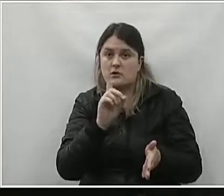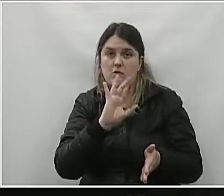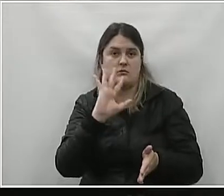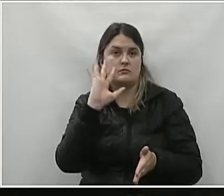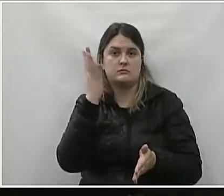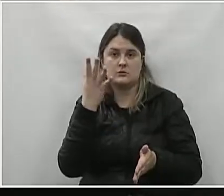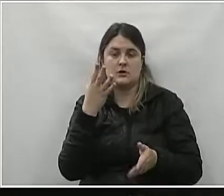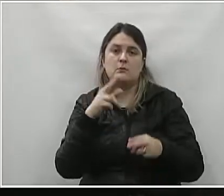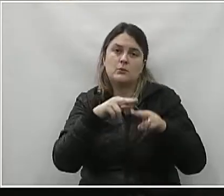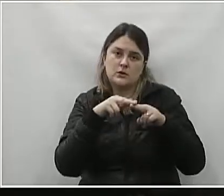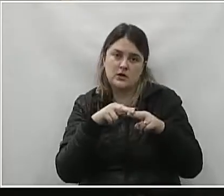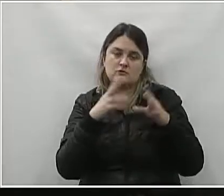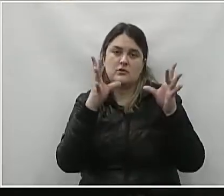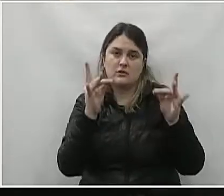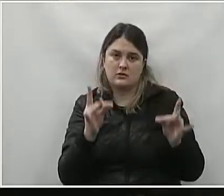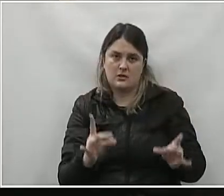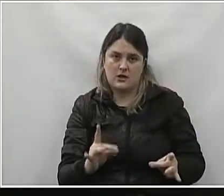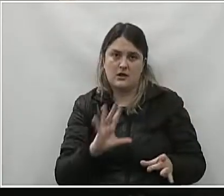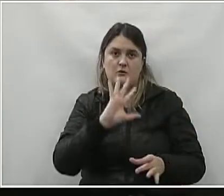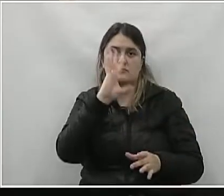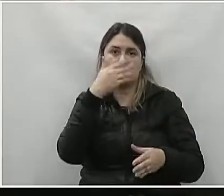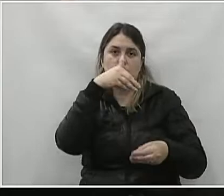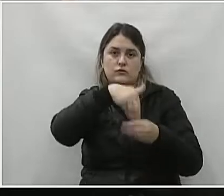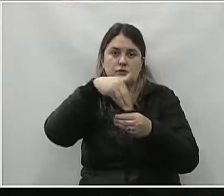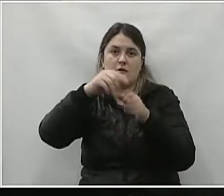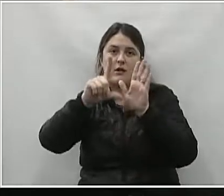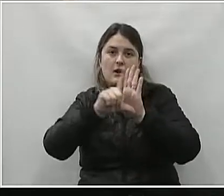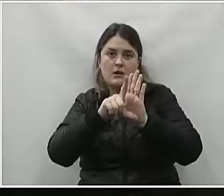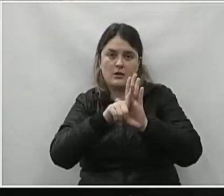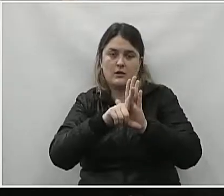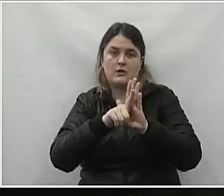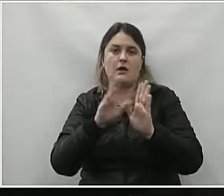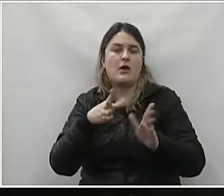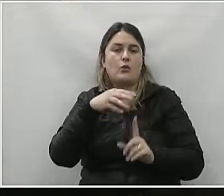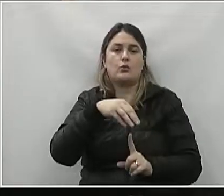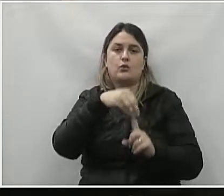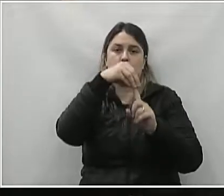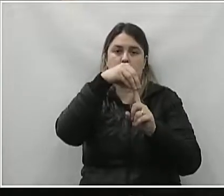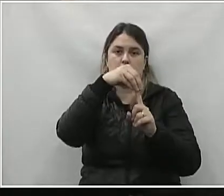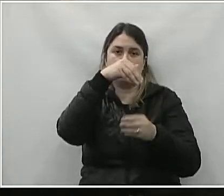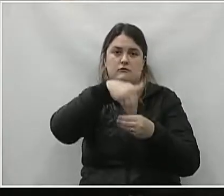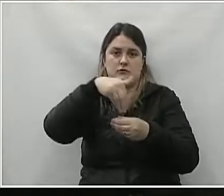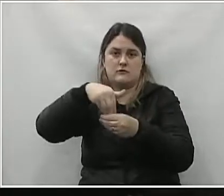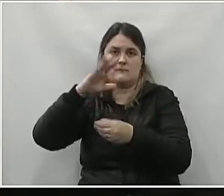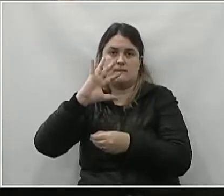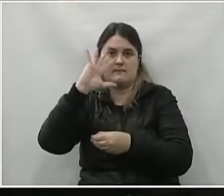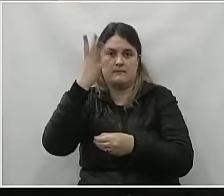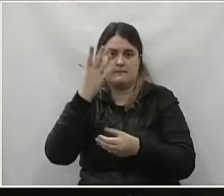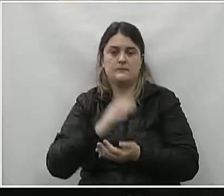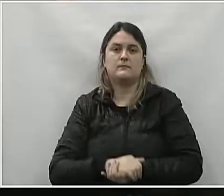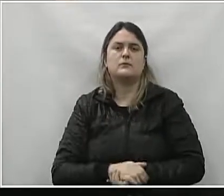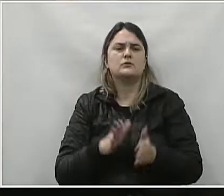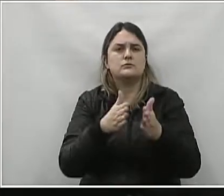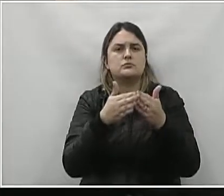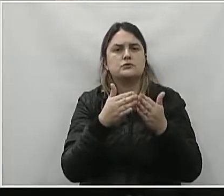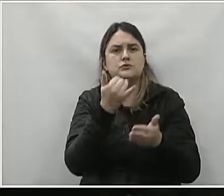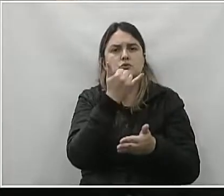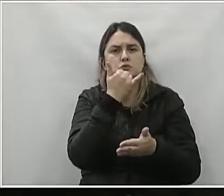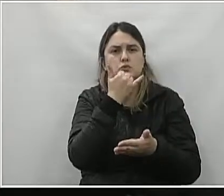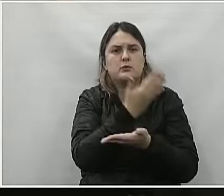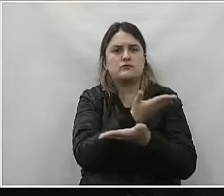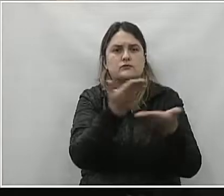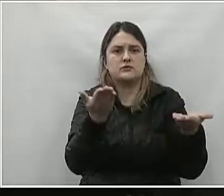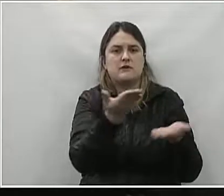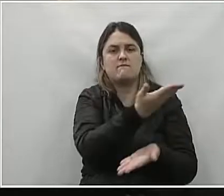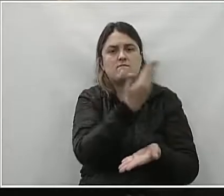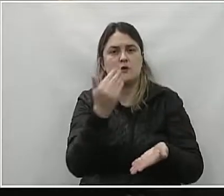hoje por esse detalhe dessa lei que tem que ser votada única e exclusivamente, tá bom? Então, eu quero só pedir desculpa a